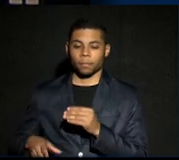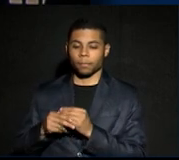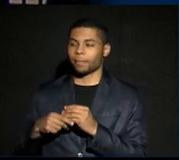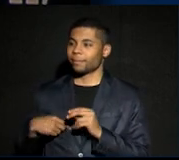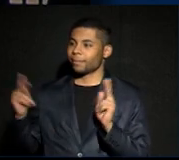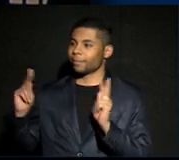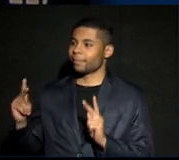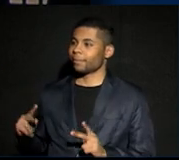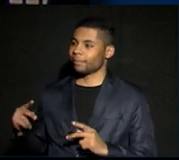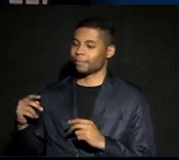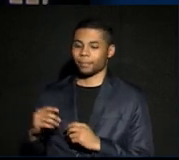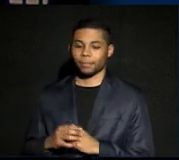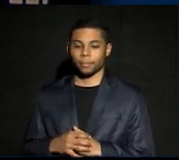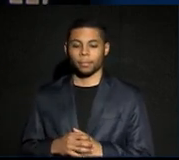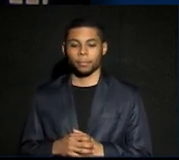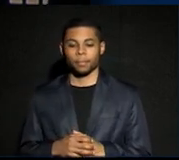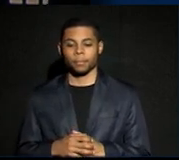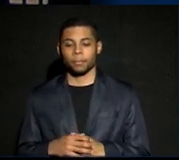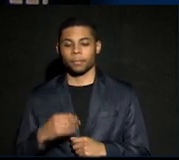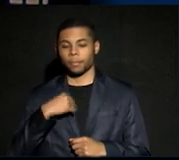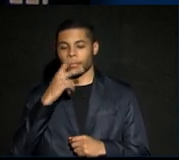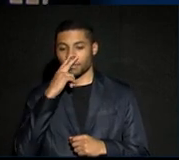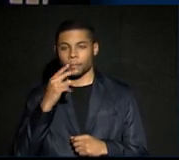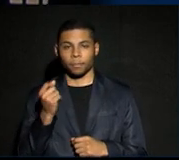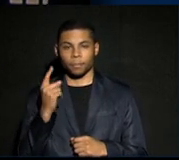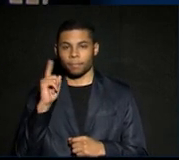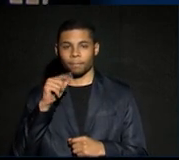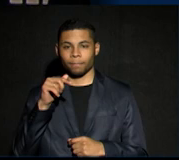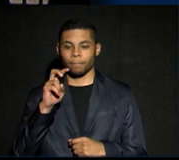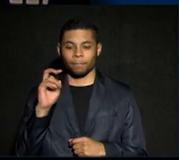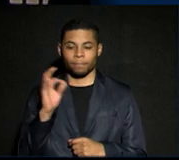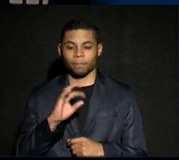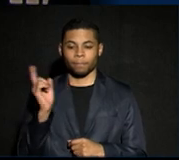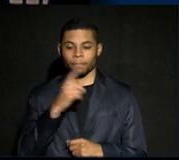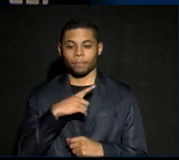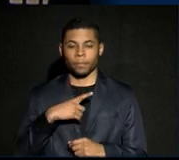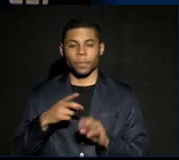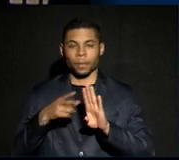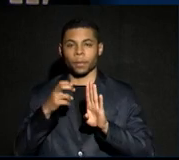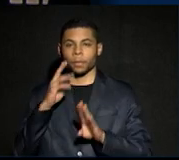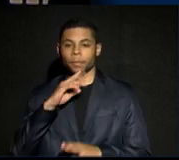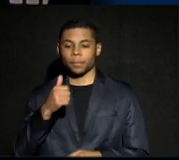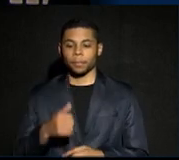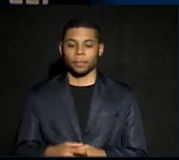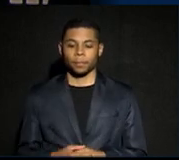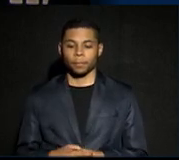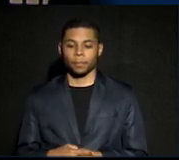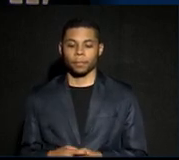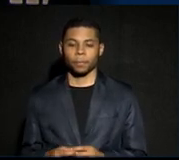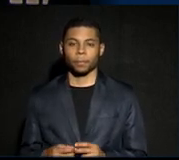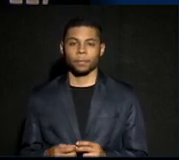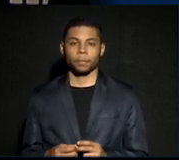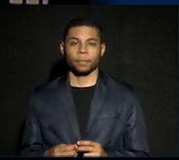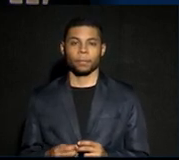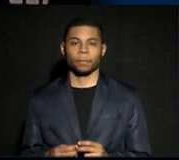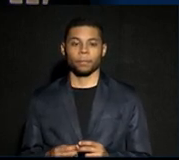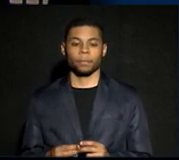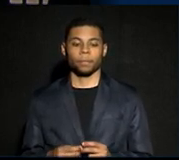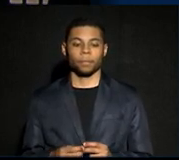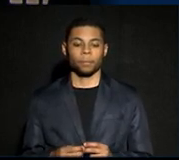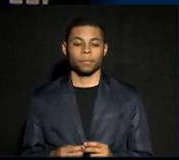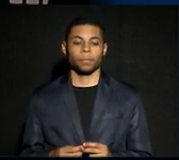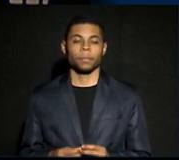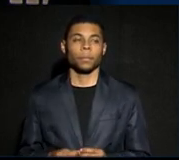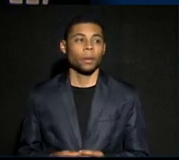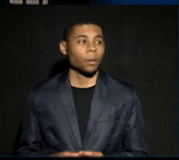as pazes. Eu não acho um absurdo 75 também, dado que a gente tem uma taxa terminal maior. Ótimo. Mansur, uma